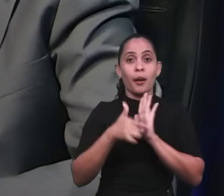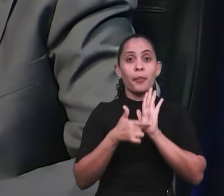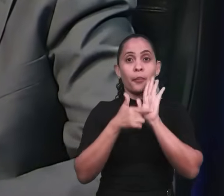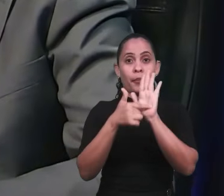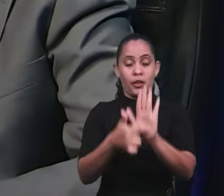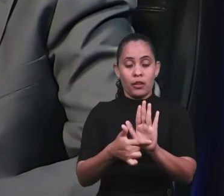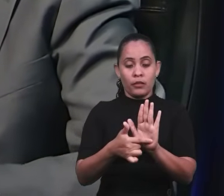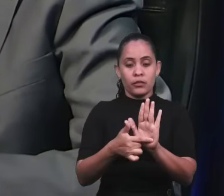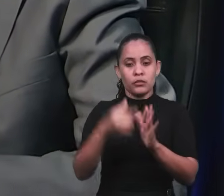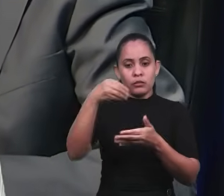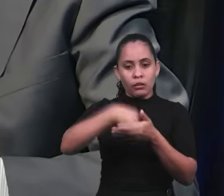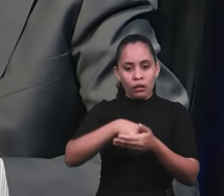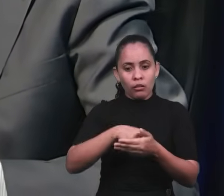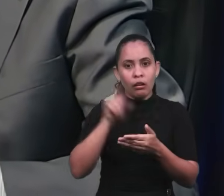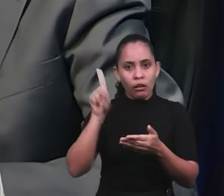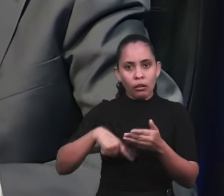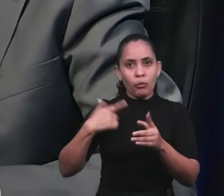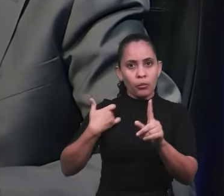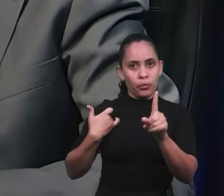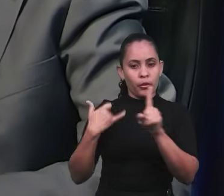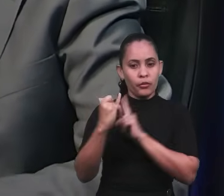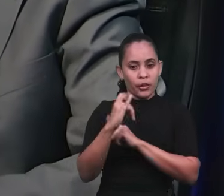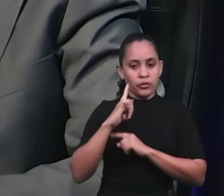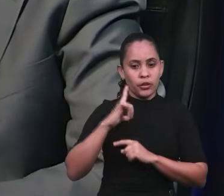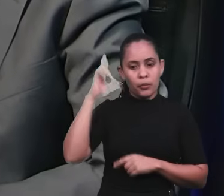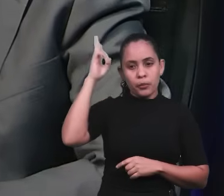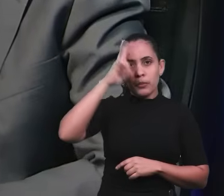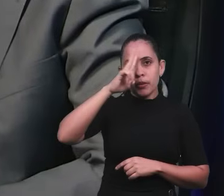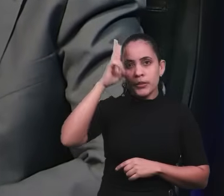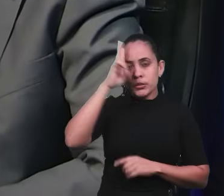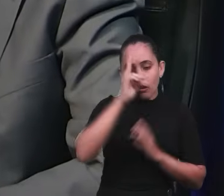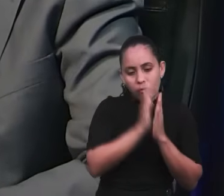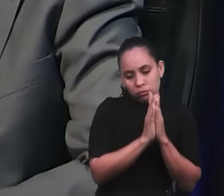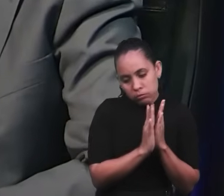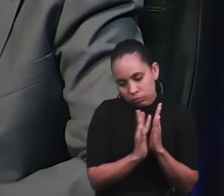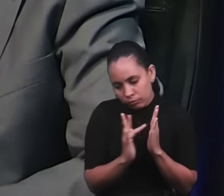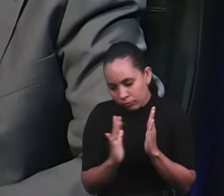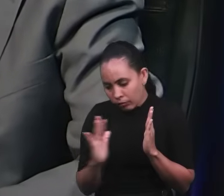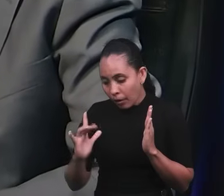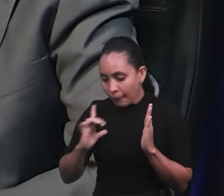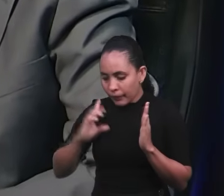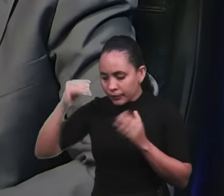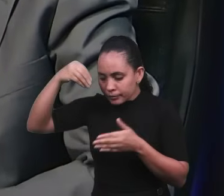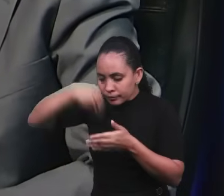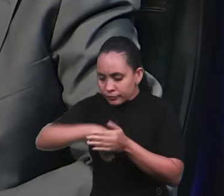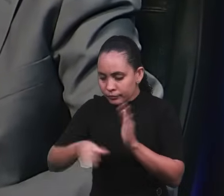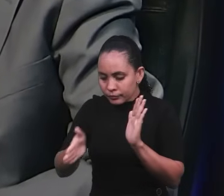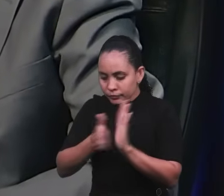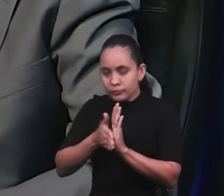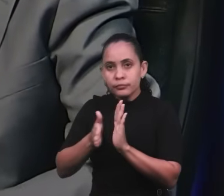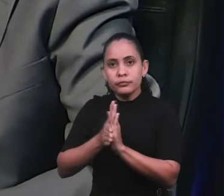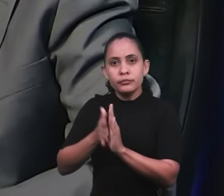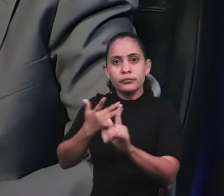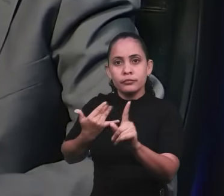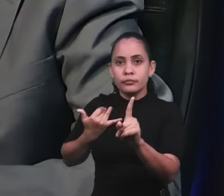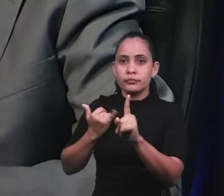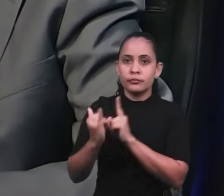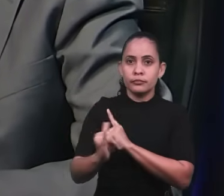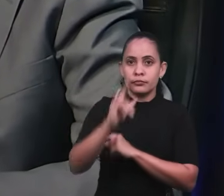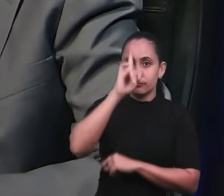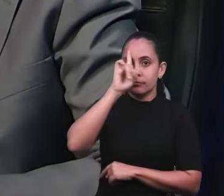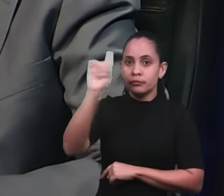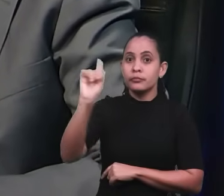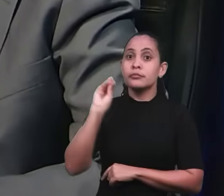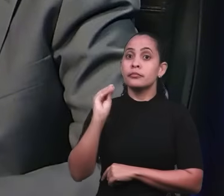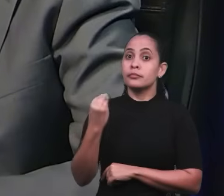livro profético, tem uma história, mas tem um plano profético de Deus para a salvação. Em